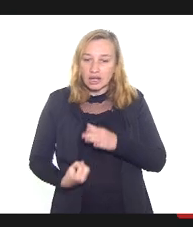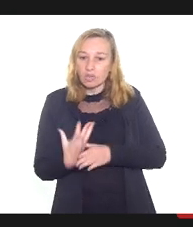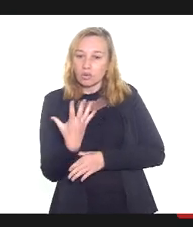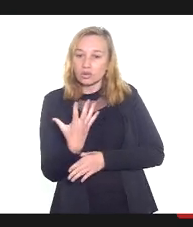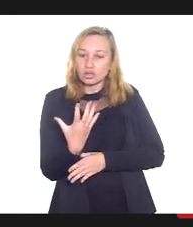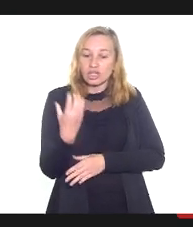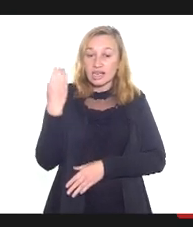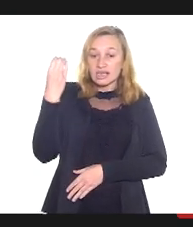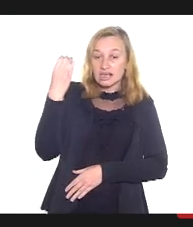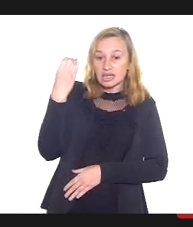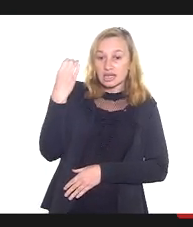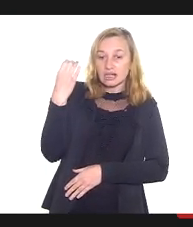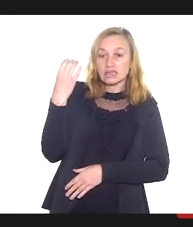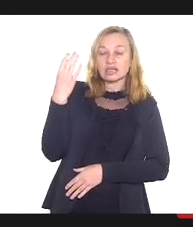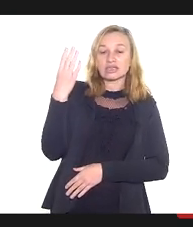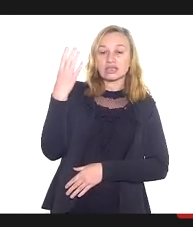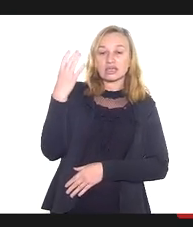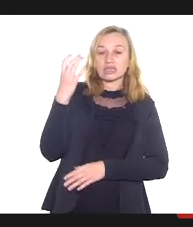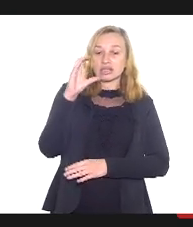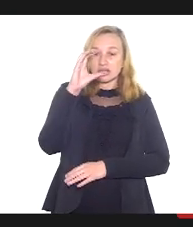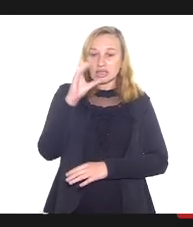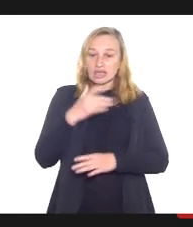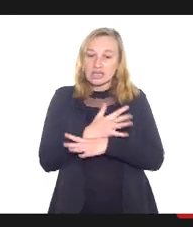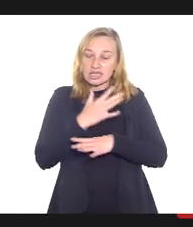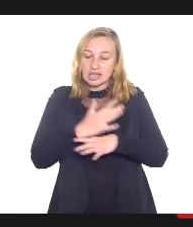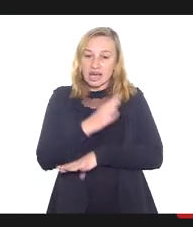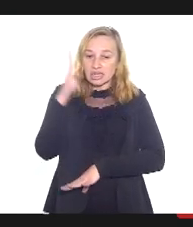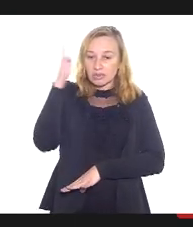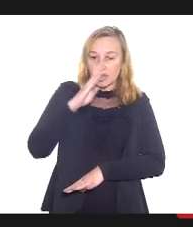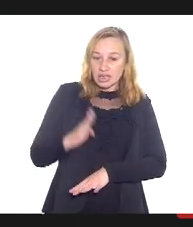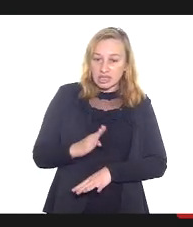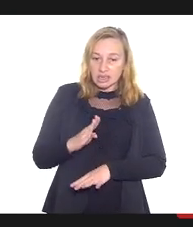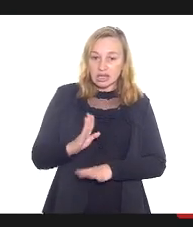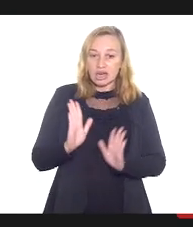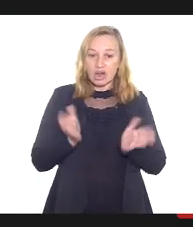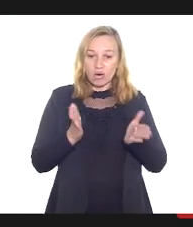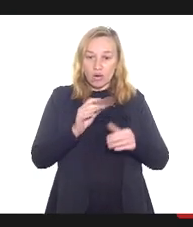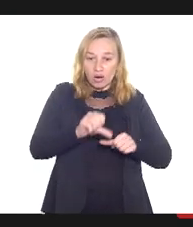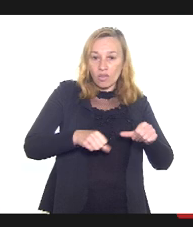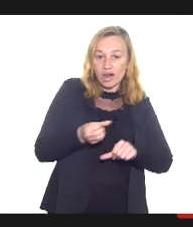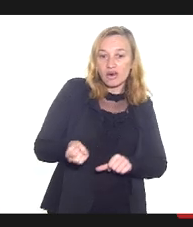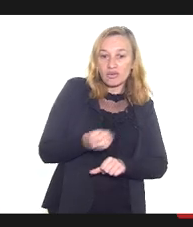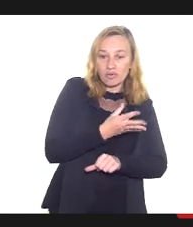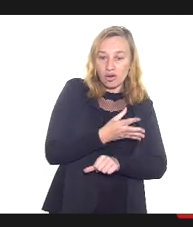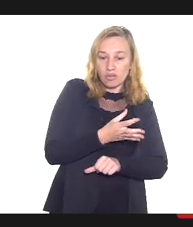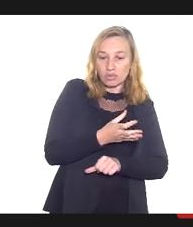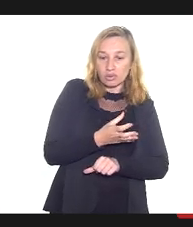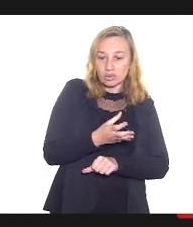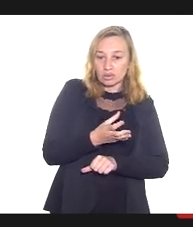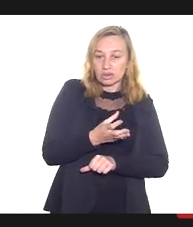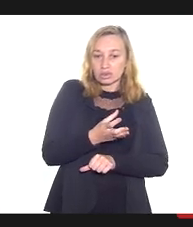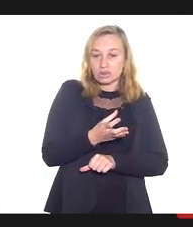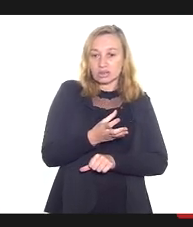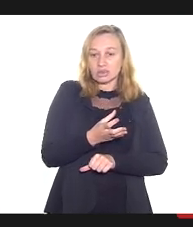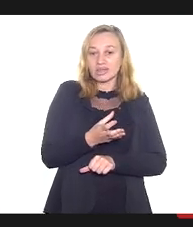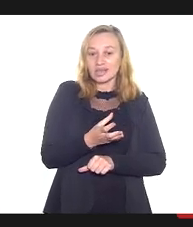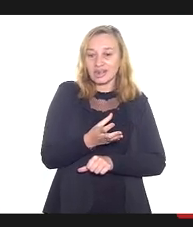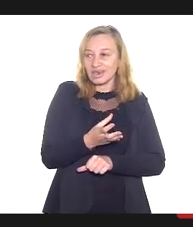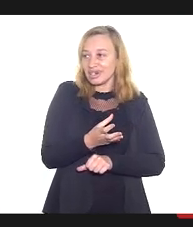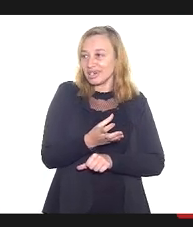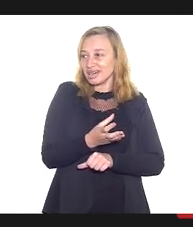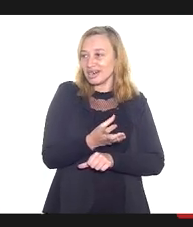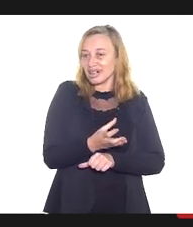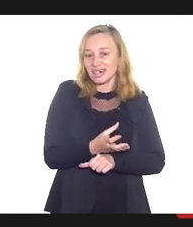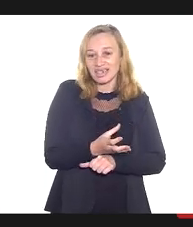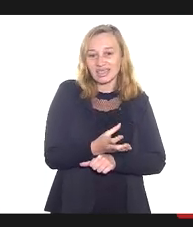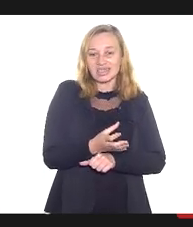ideia de Brasil desde o século XIX, ela agora, com a reforma do ensino médio, ela é tornada não obrigatória. E aí eu vou voltar ao